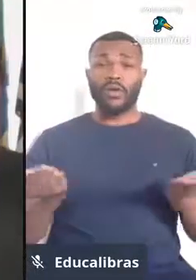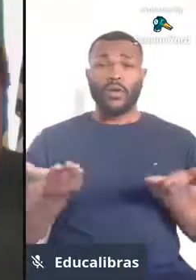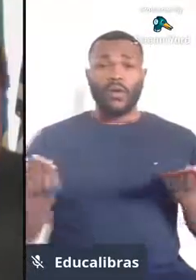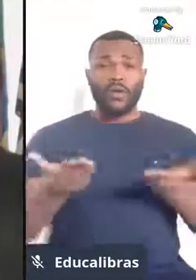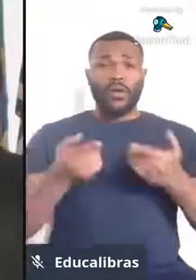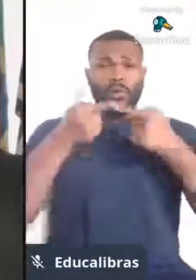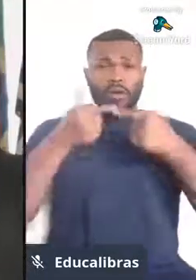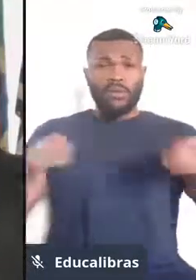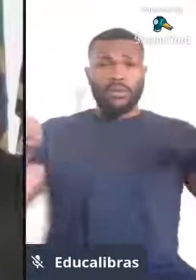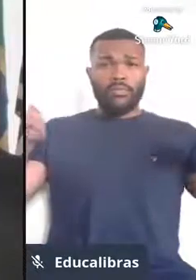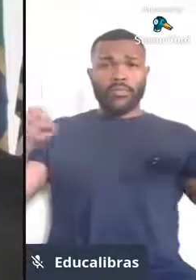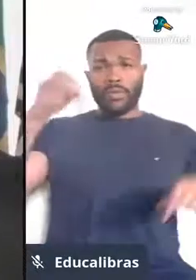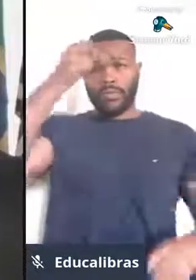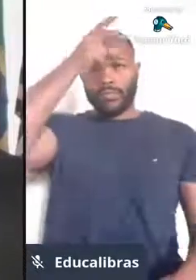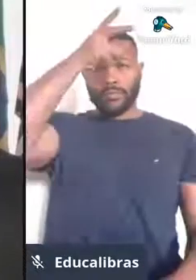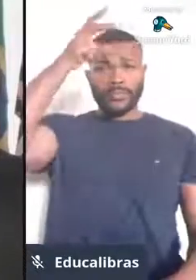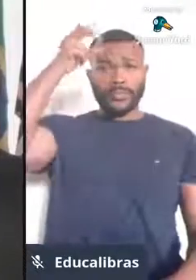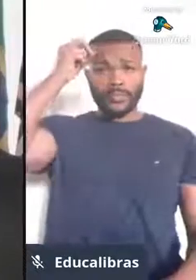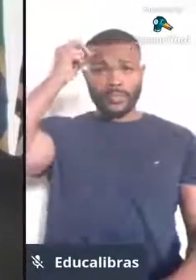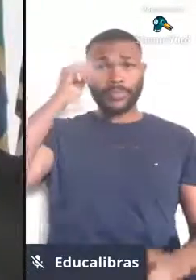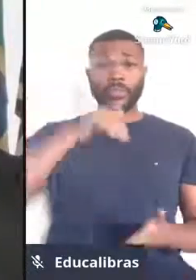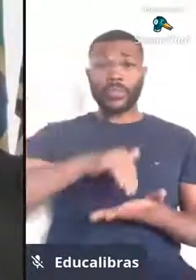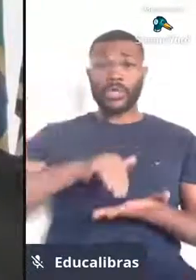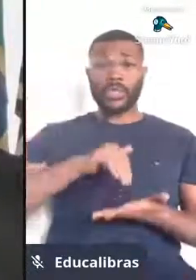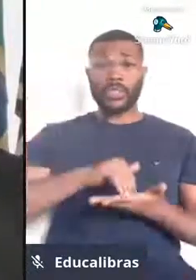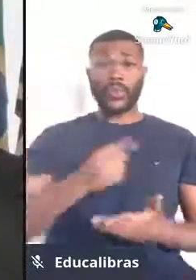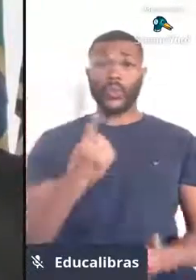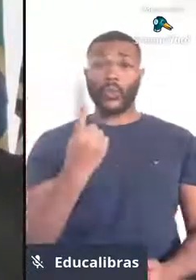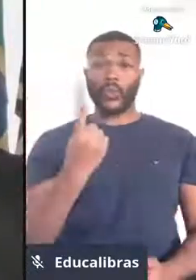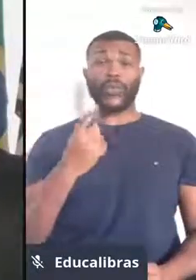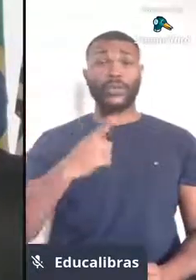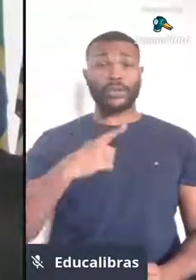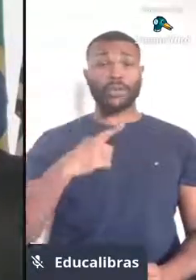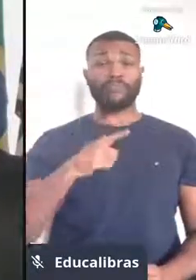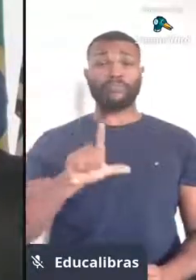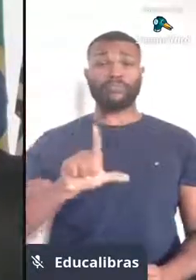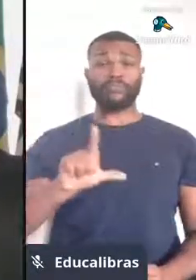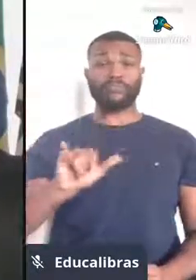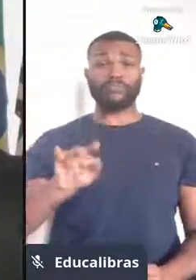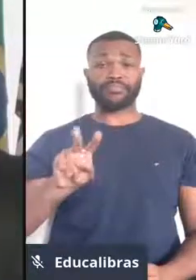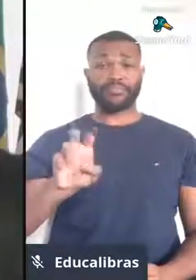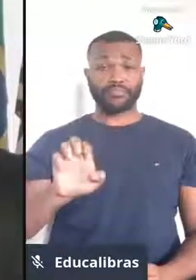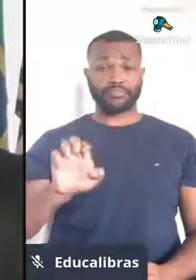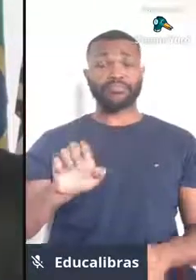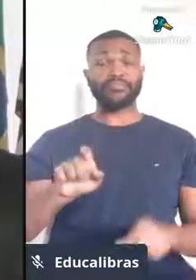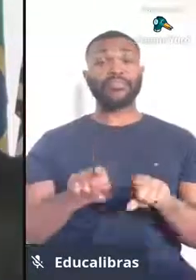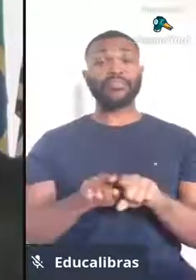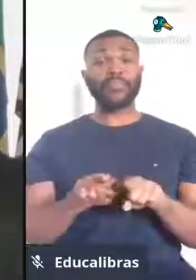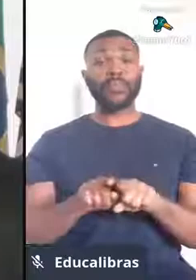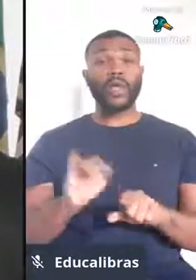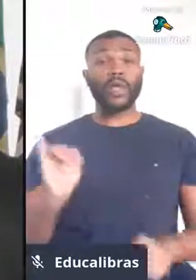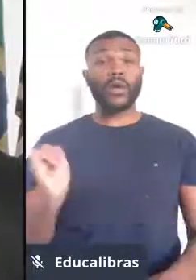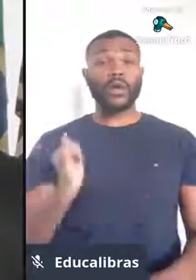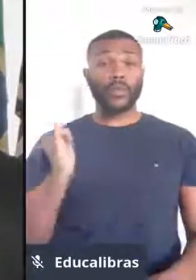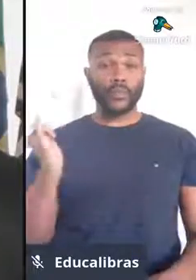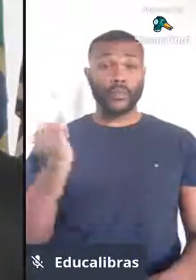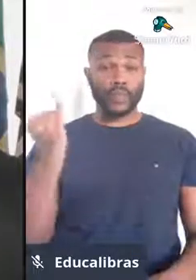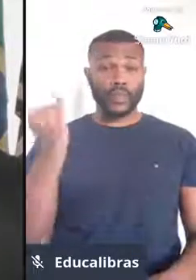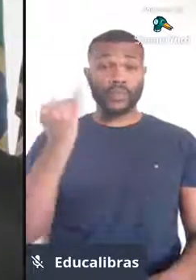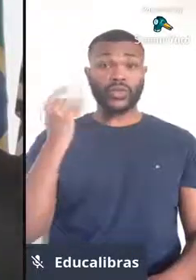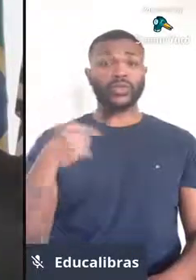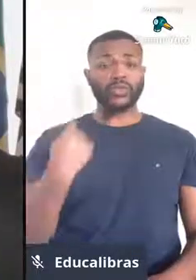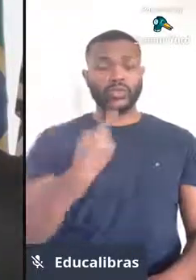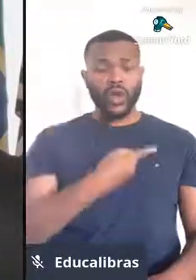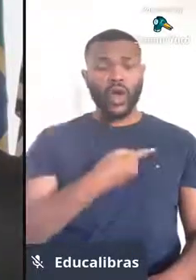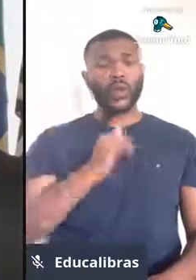prefeitura, né? A sua secretaria é a única que está fazendo essas lives, e que é importante não só para que a gente possa contar um pouco do